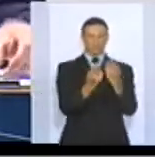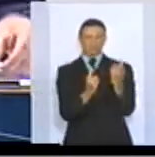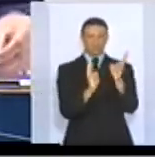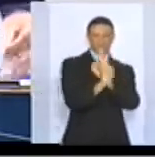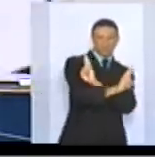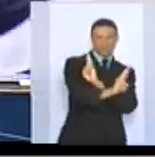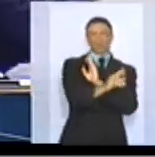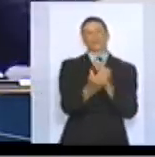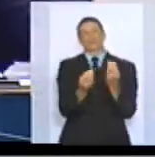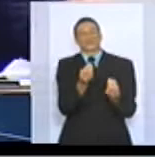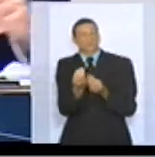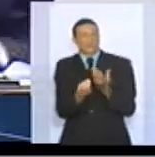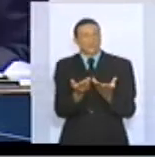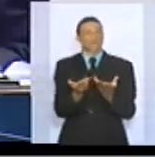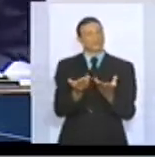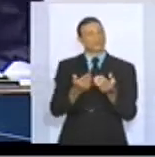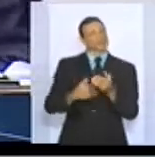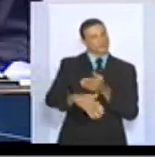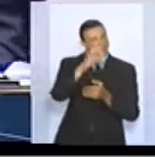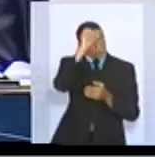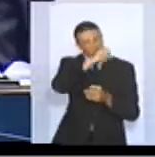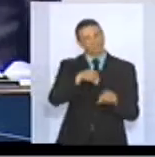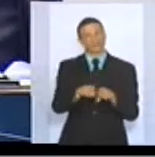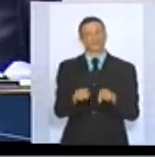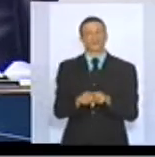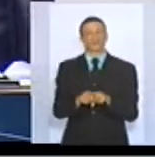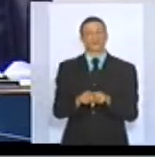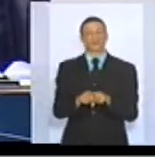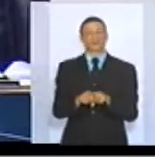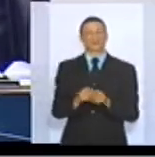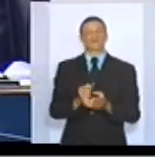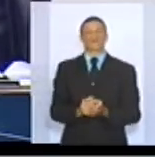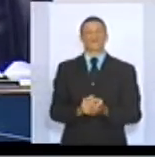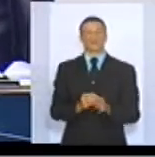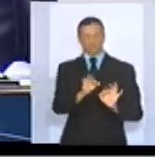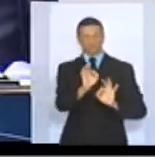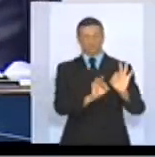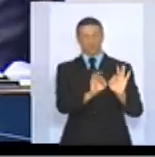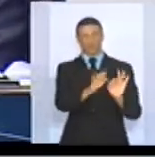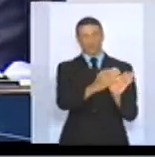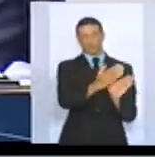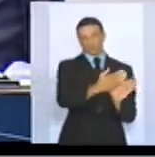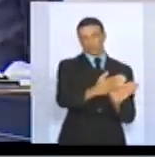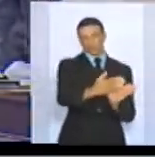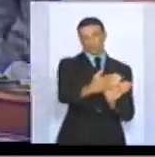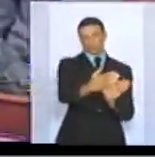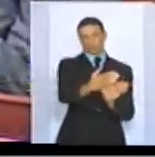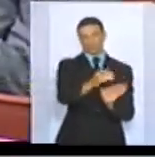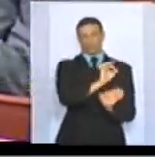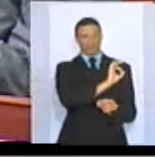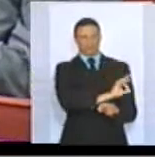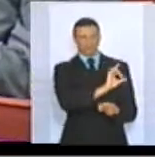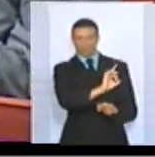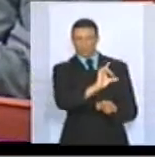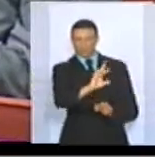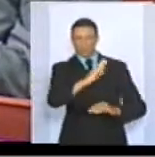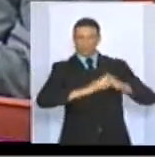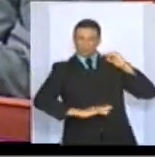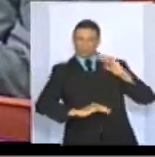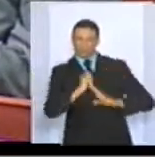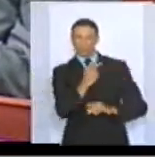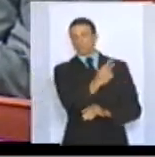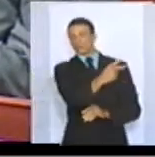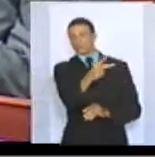há plataformas diversas, há as peculiaridades de cada uma dessas